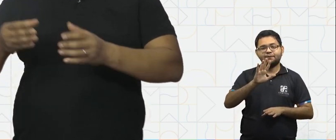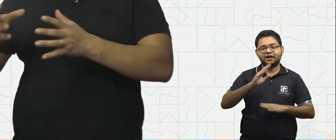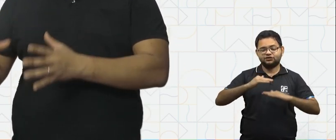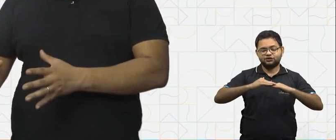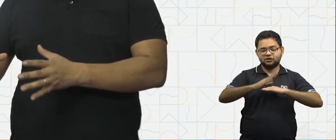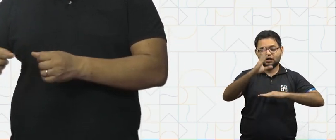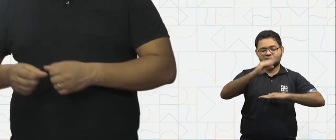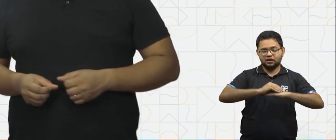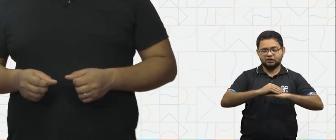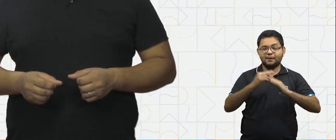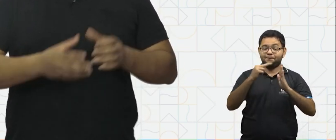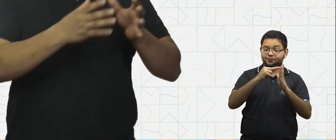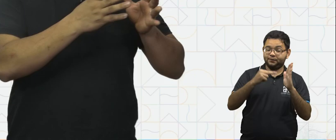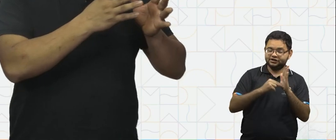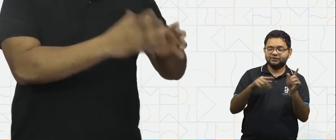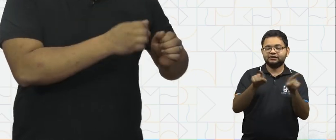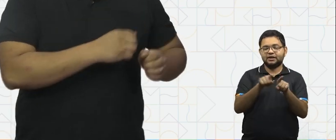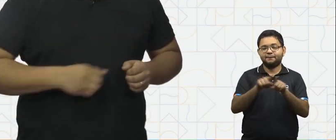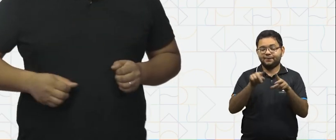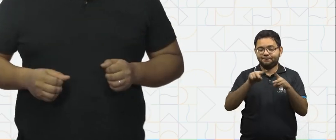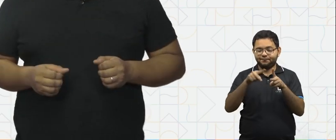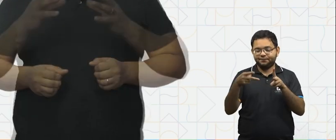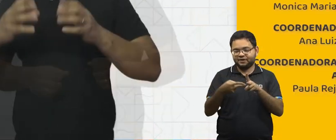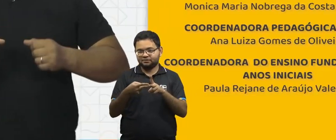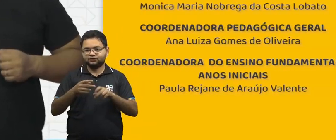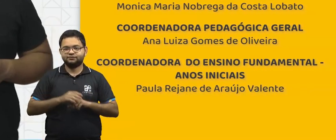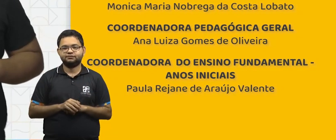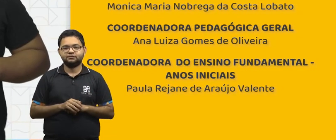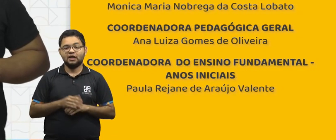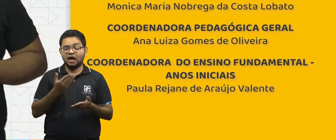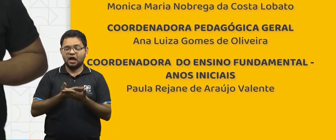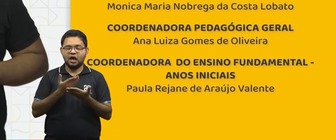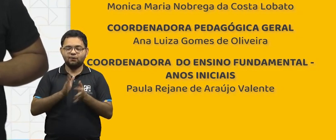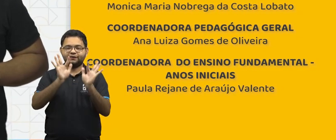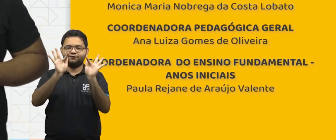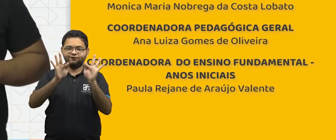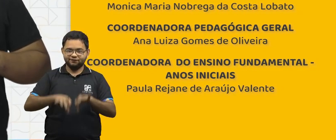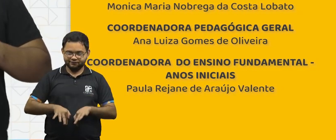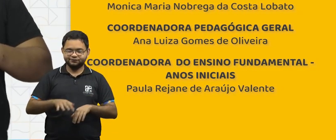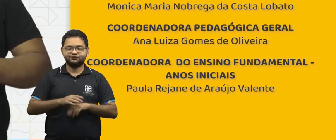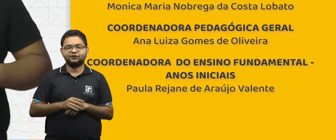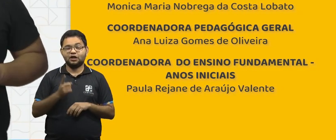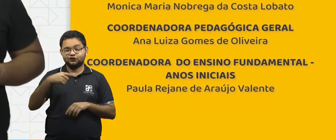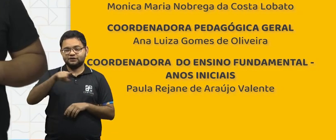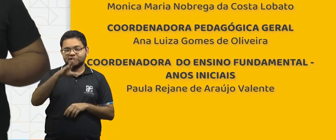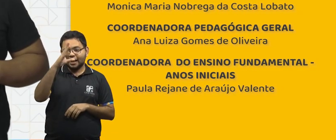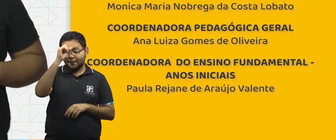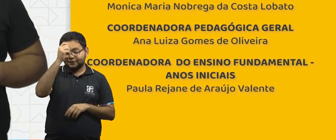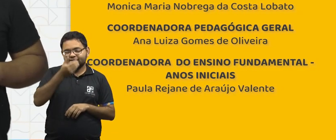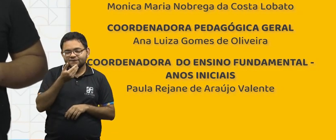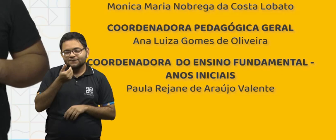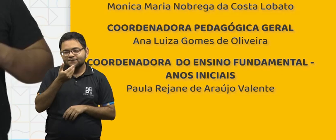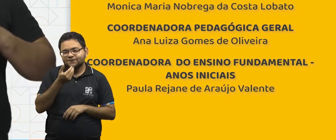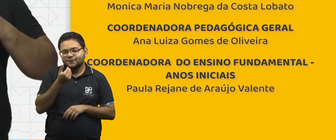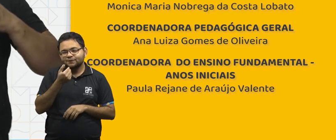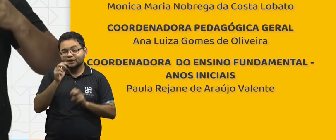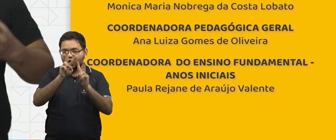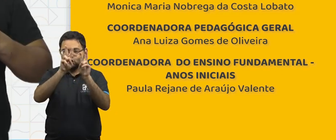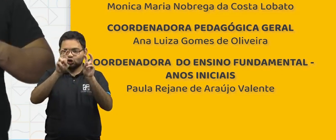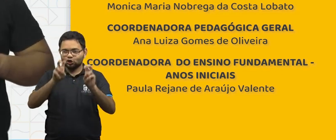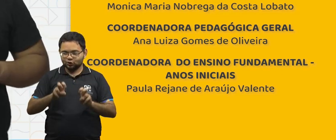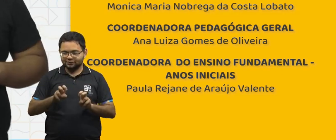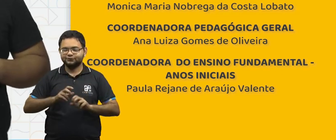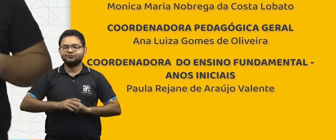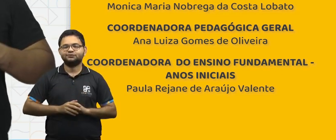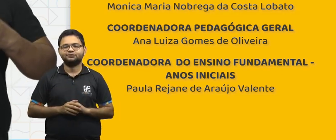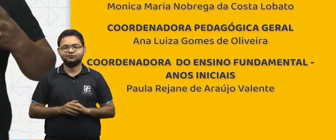tanto dos prismas quanto das pirâmides. Vamos finalizar a nossa aula acreditando que já podemos sair sabendo